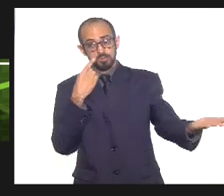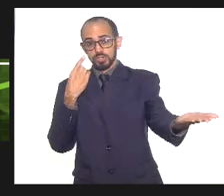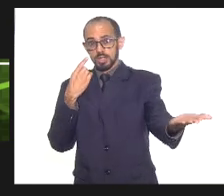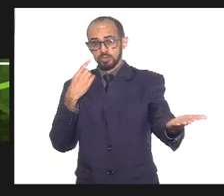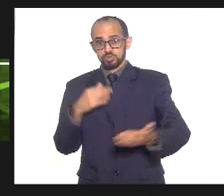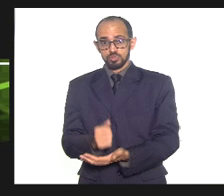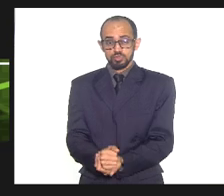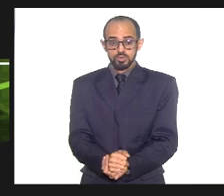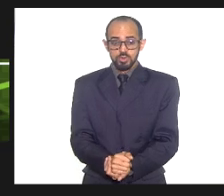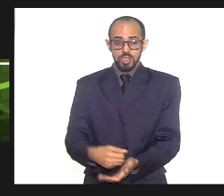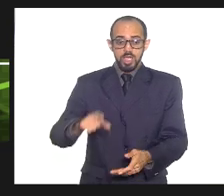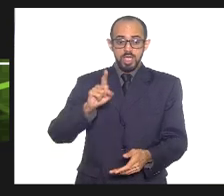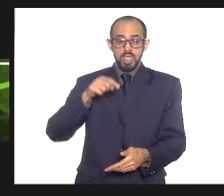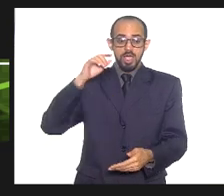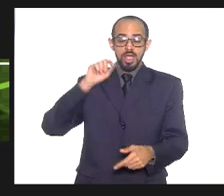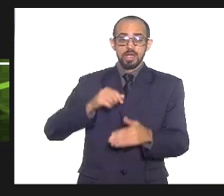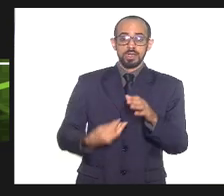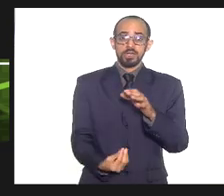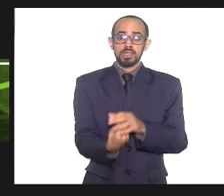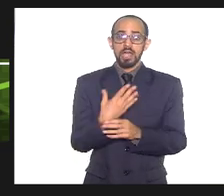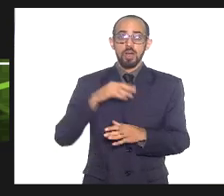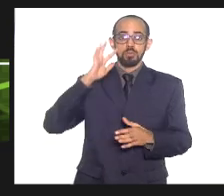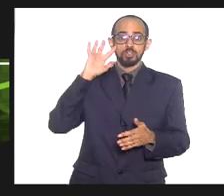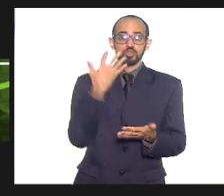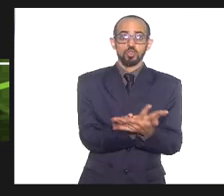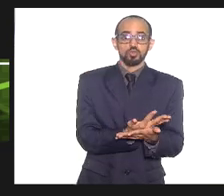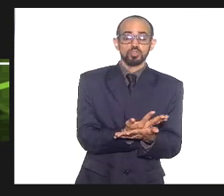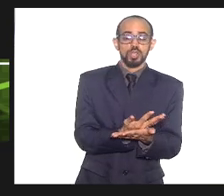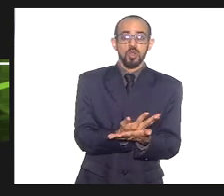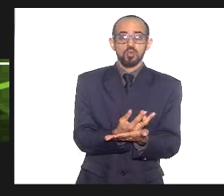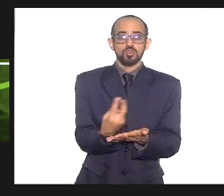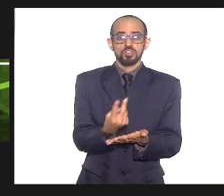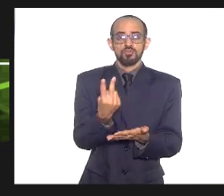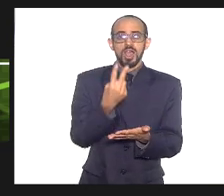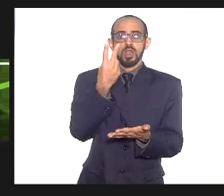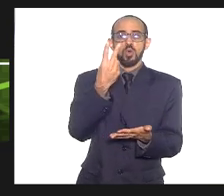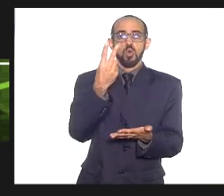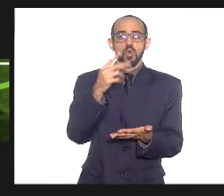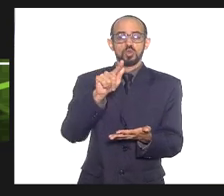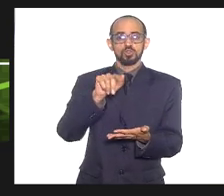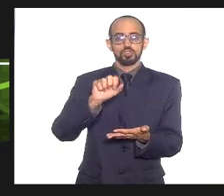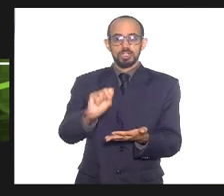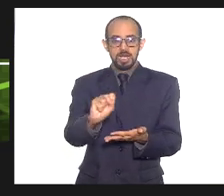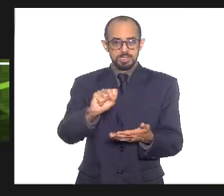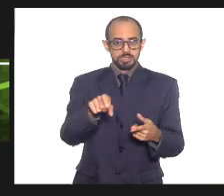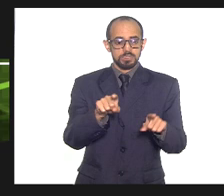Passa por estabelecer uma solução para a cadeia de valor de gás, sobretudo